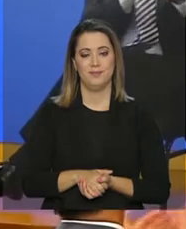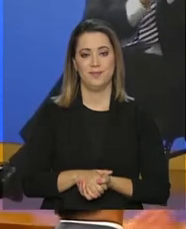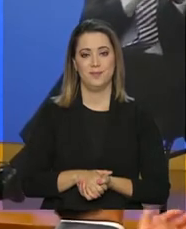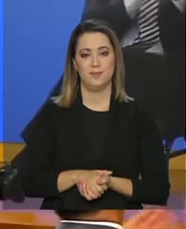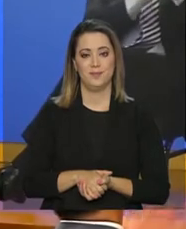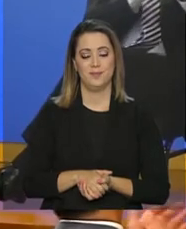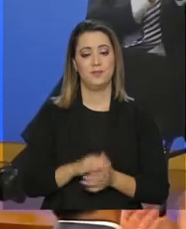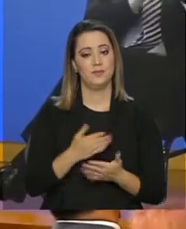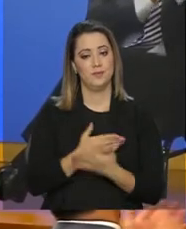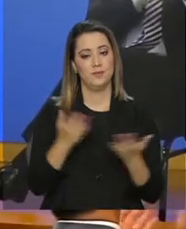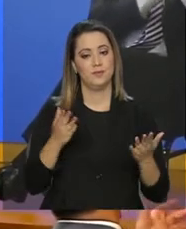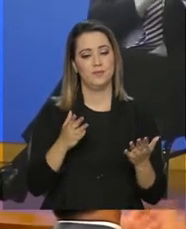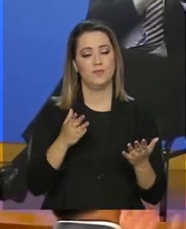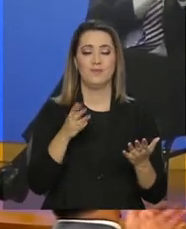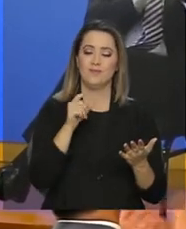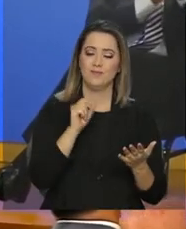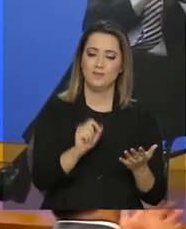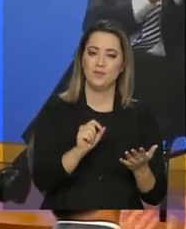silva